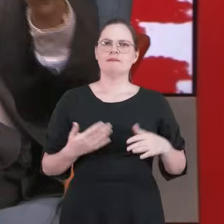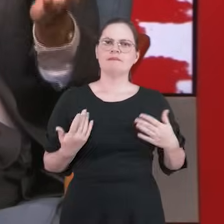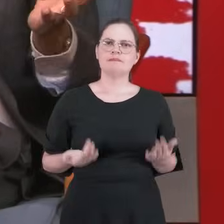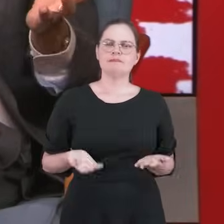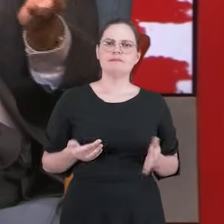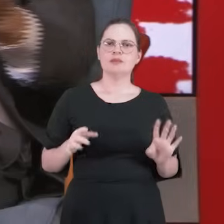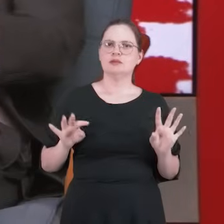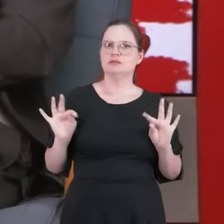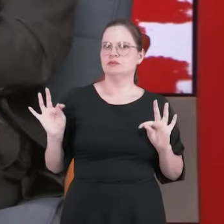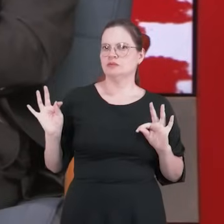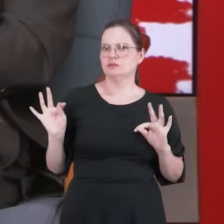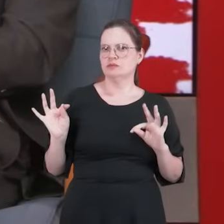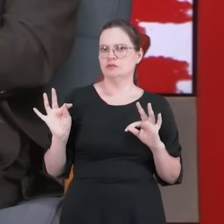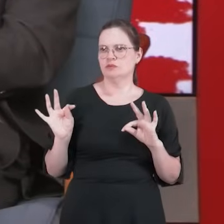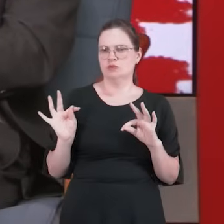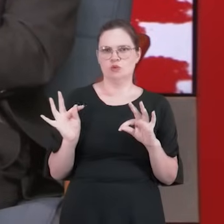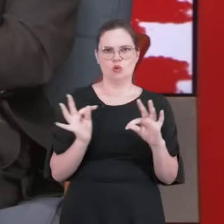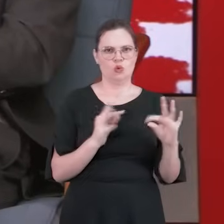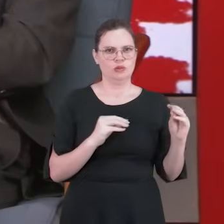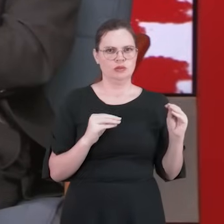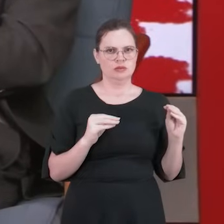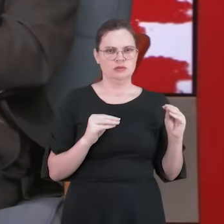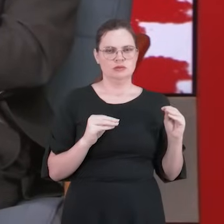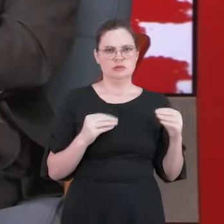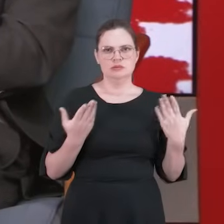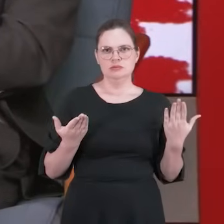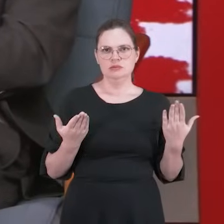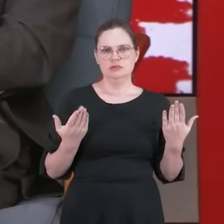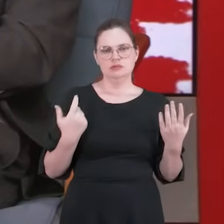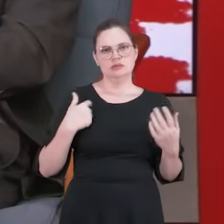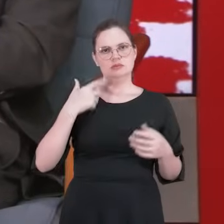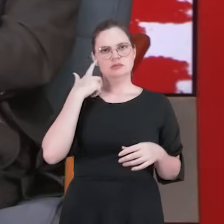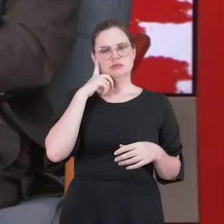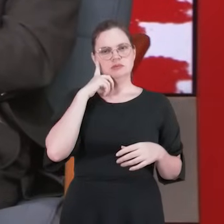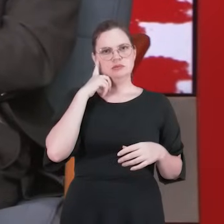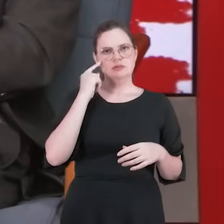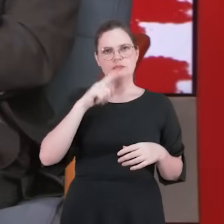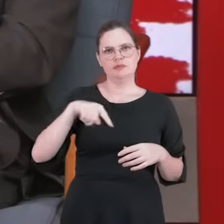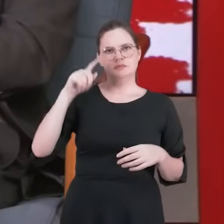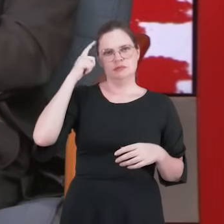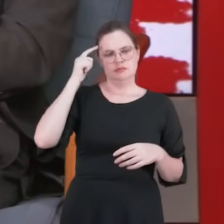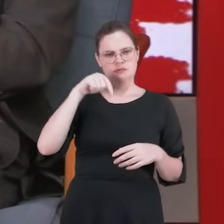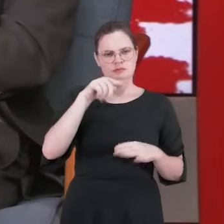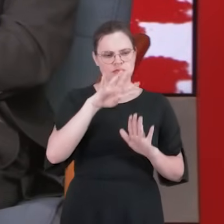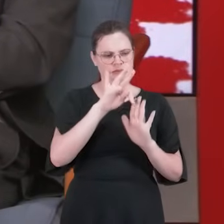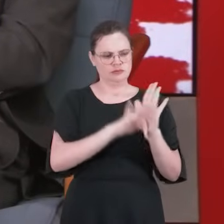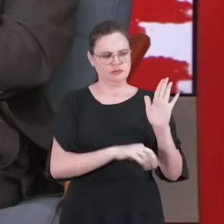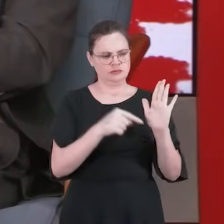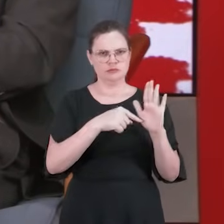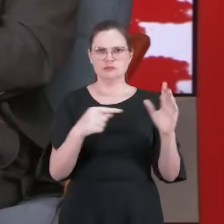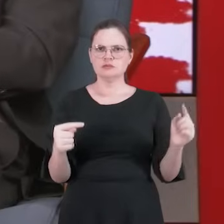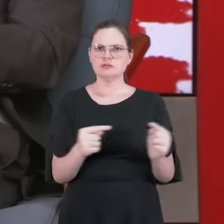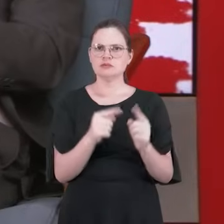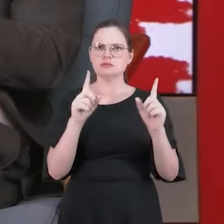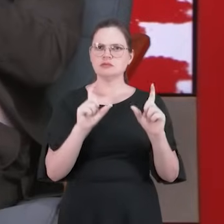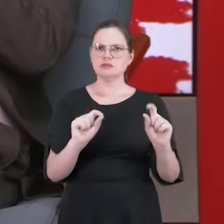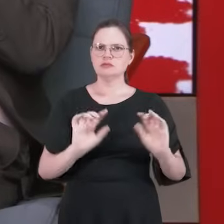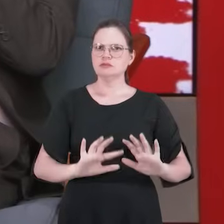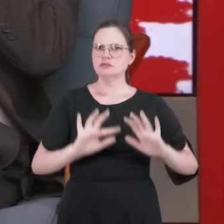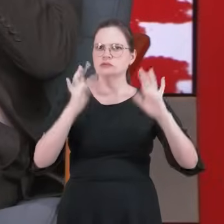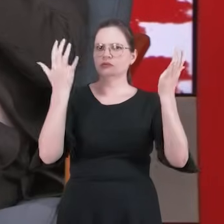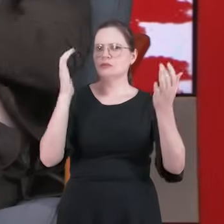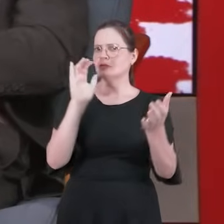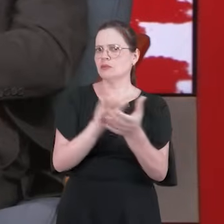Todos eram unânimes em falar que esse era o tipo do texto que se usava muito